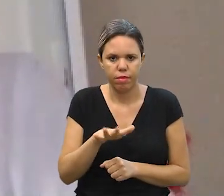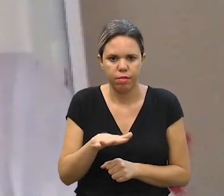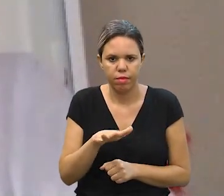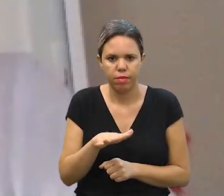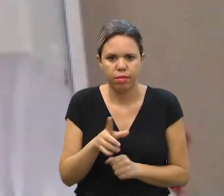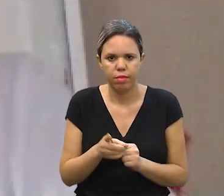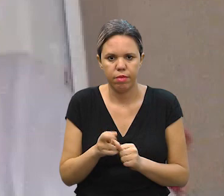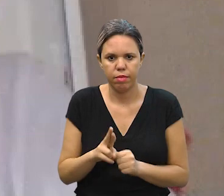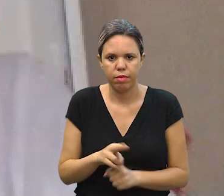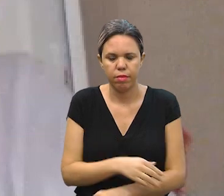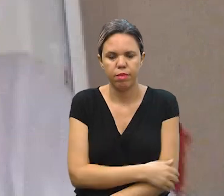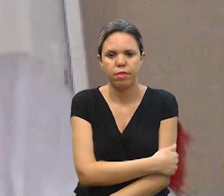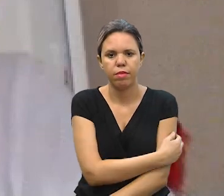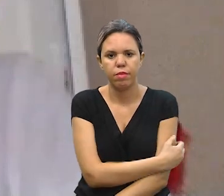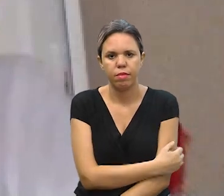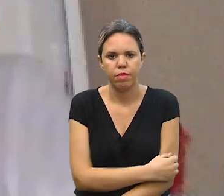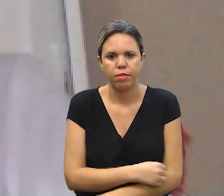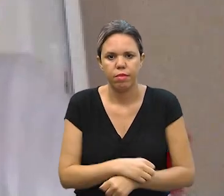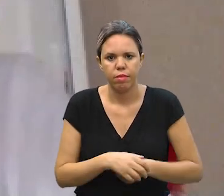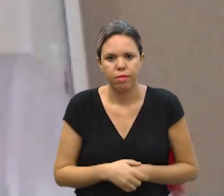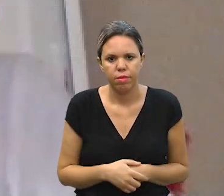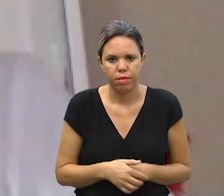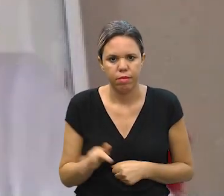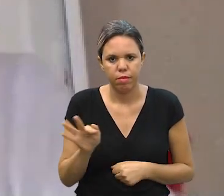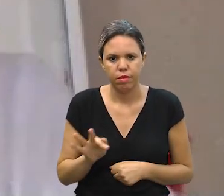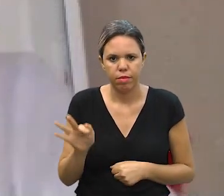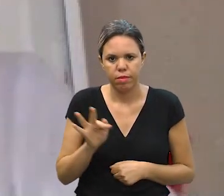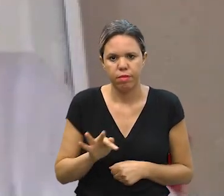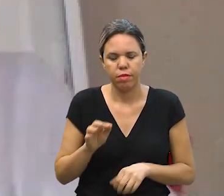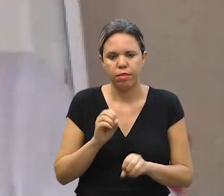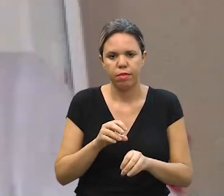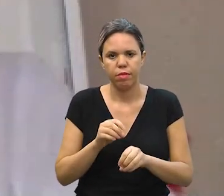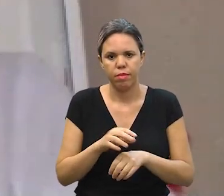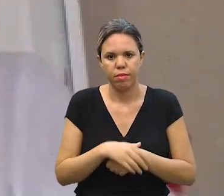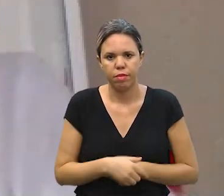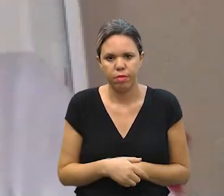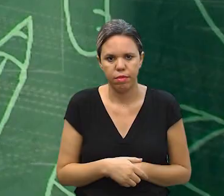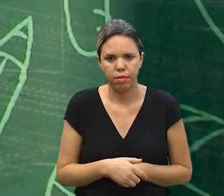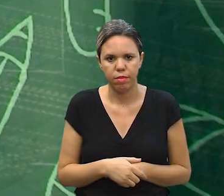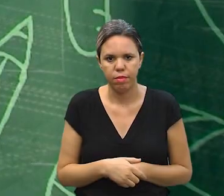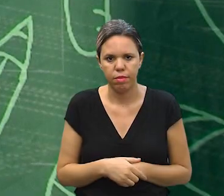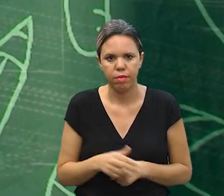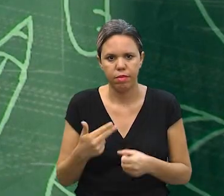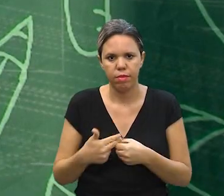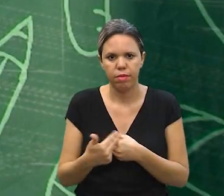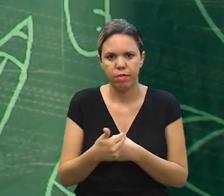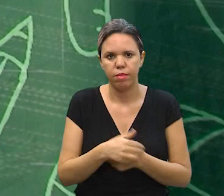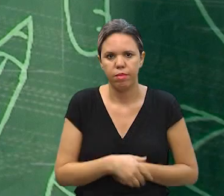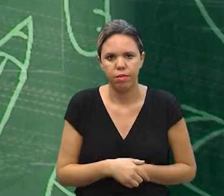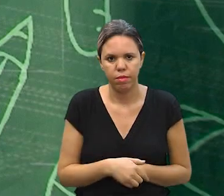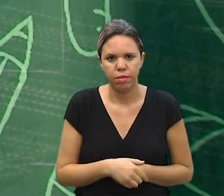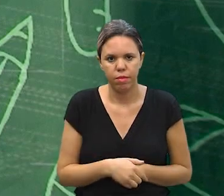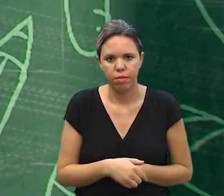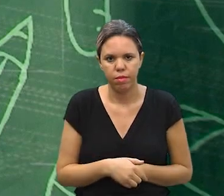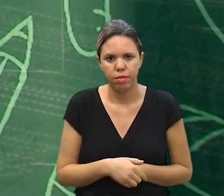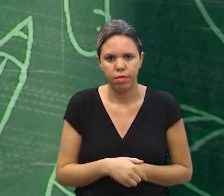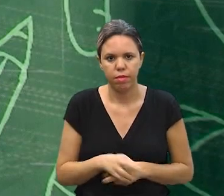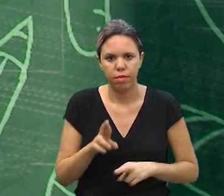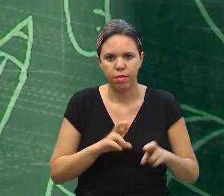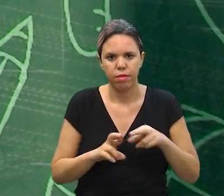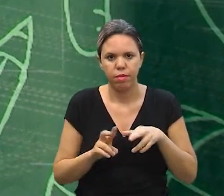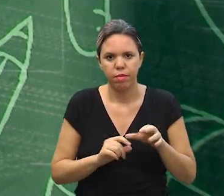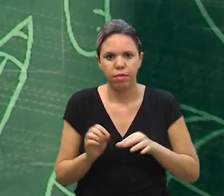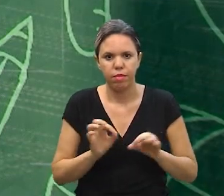de doutorado da Faculdade de Educação da Unicamp, do laboratório